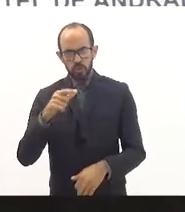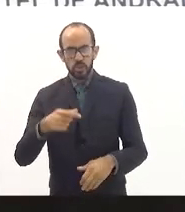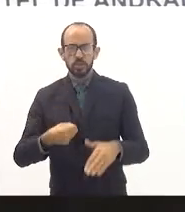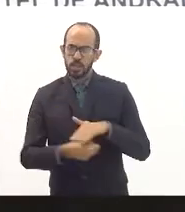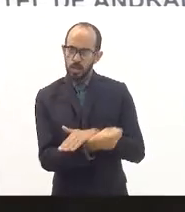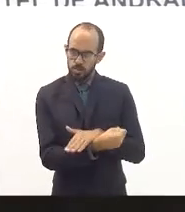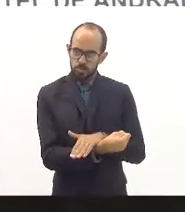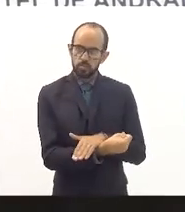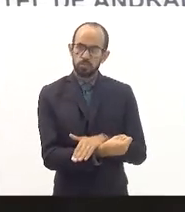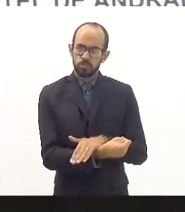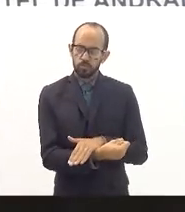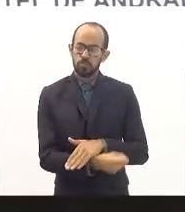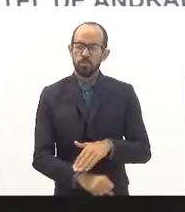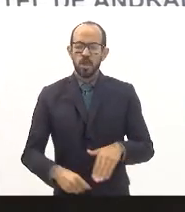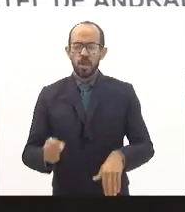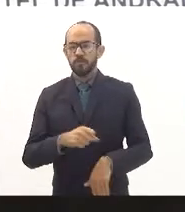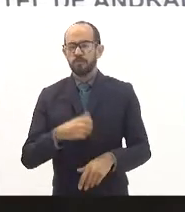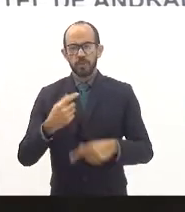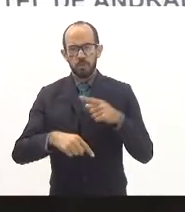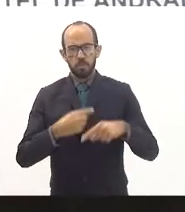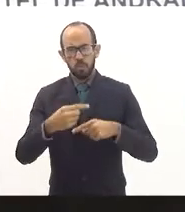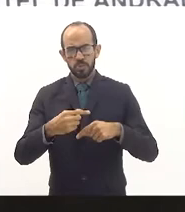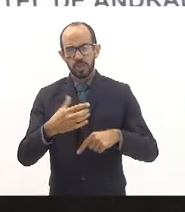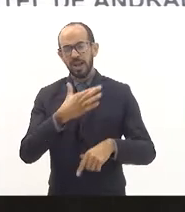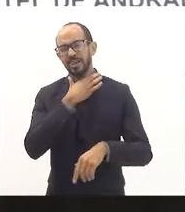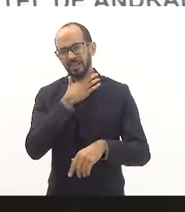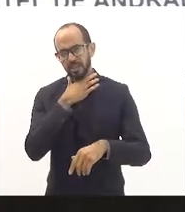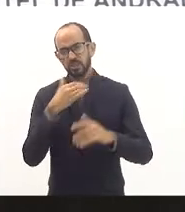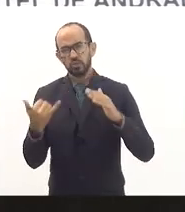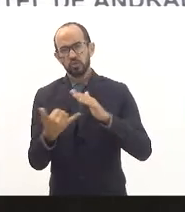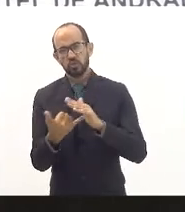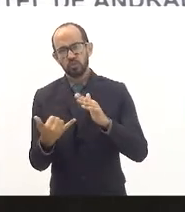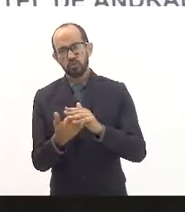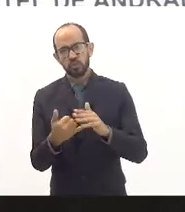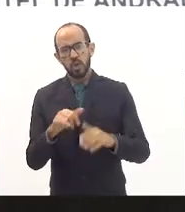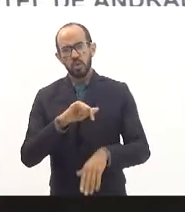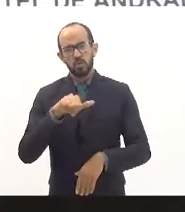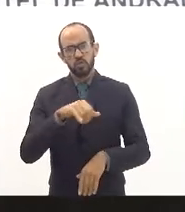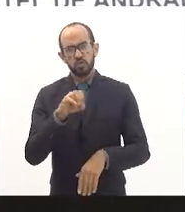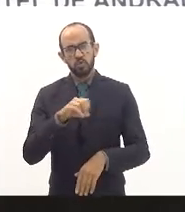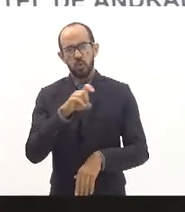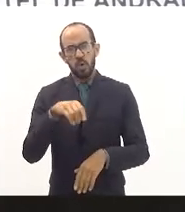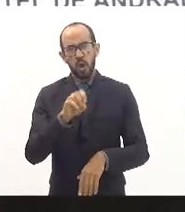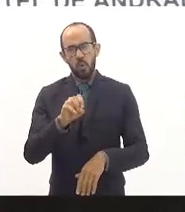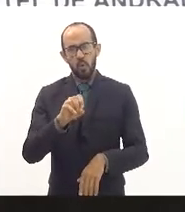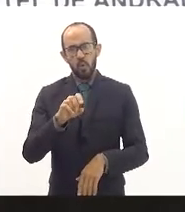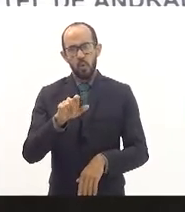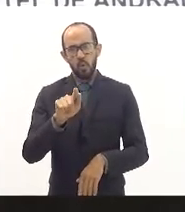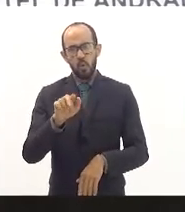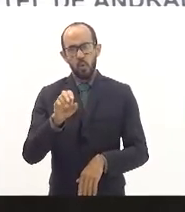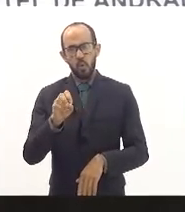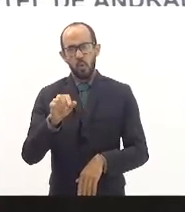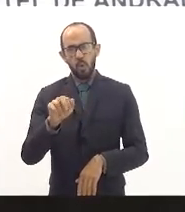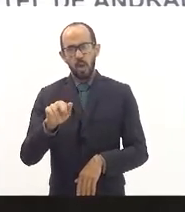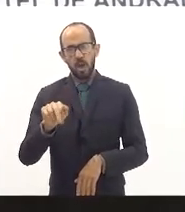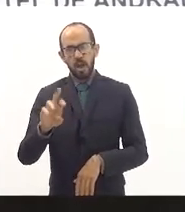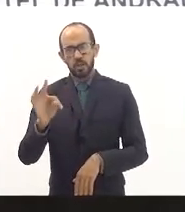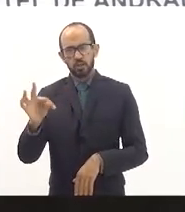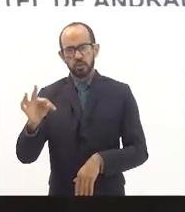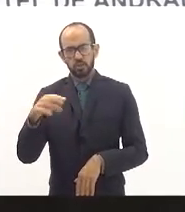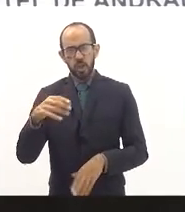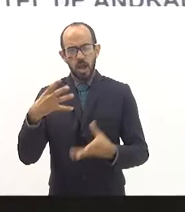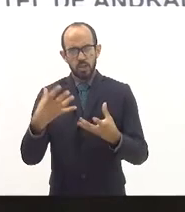a crise institucional, João Goulart assume legitimamente a presidência da